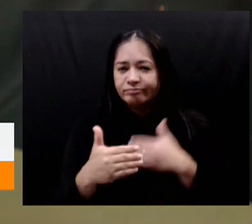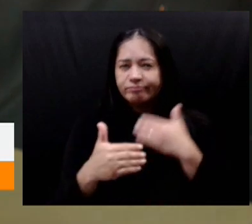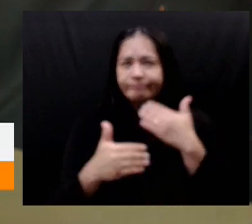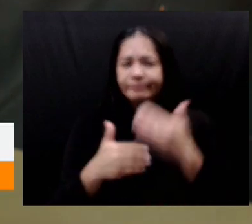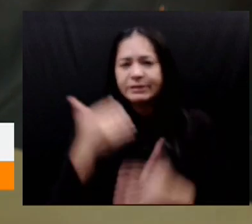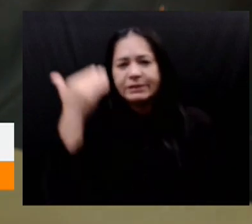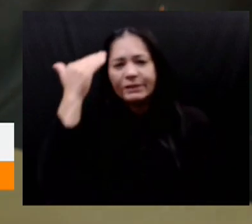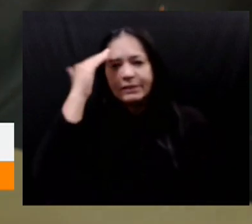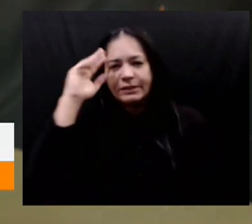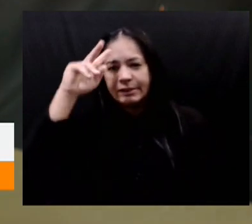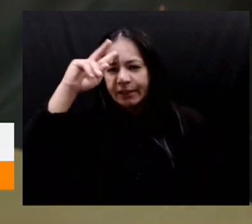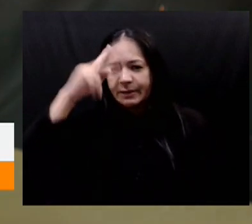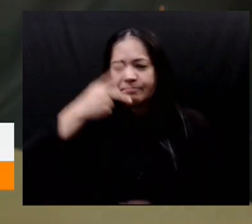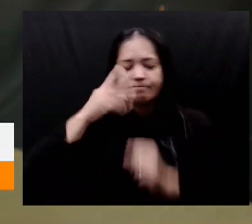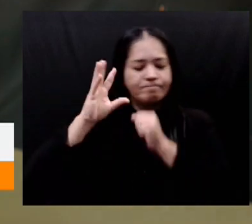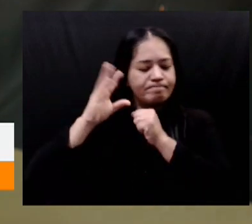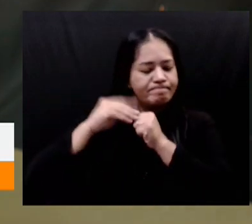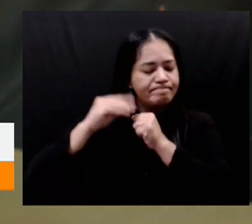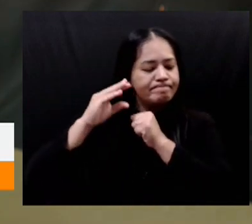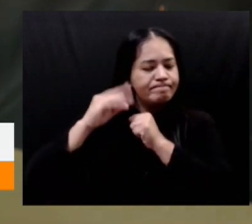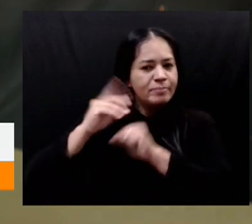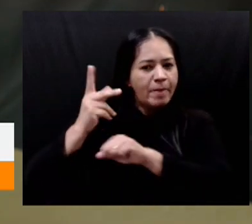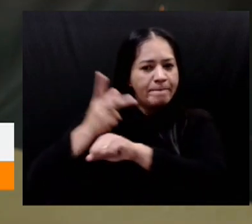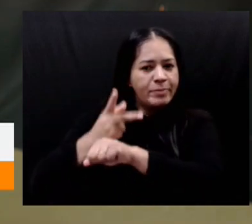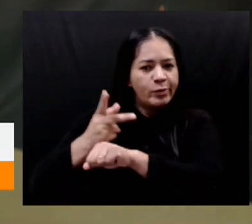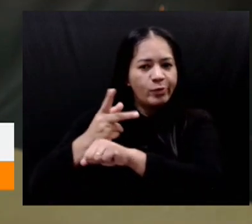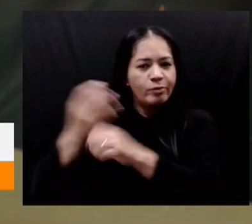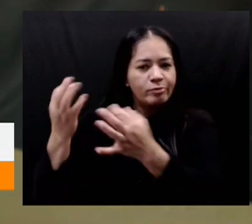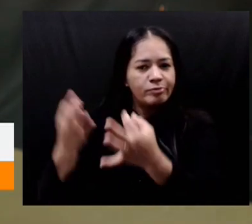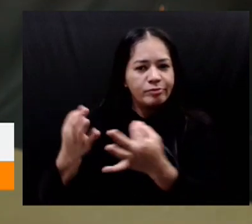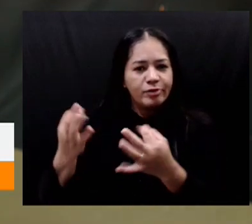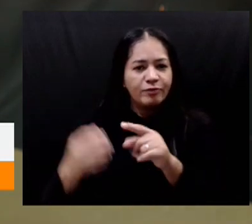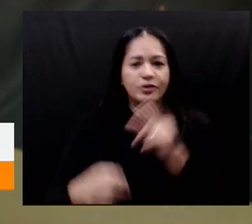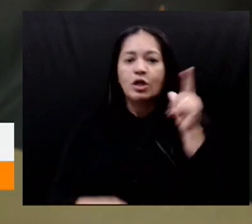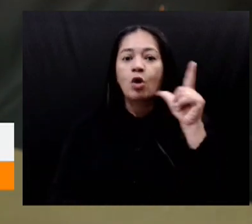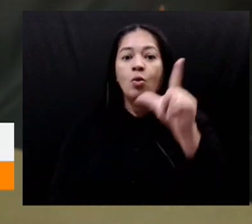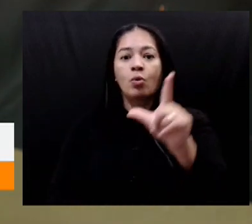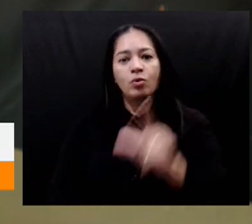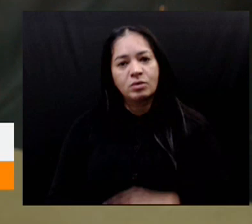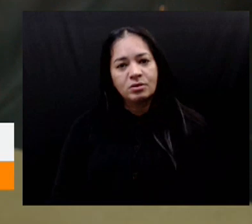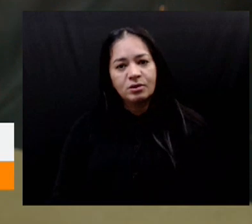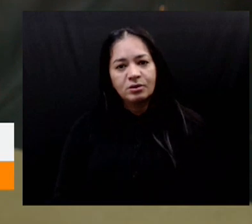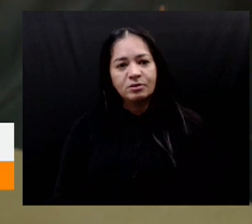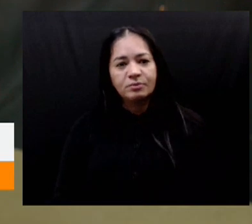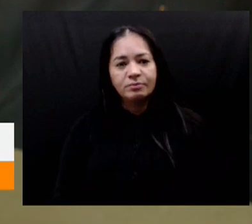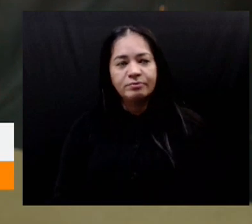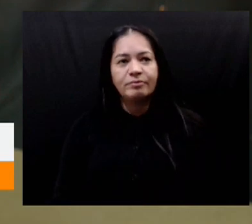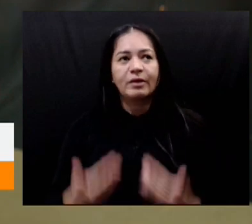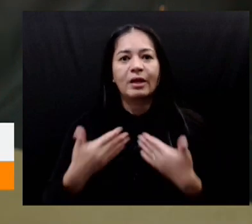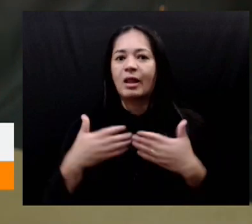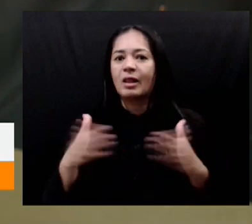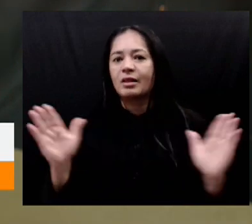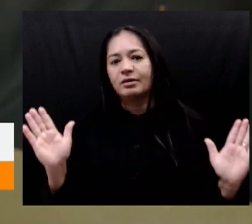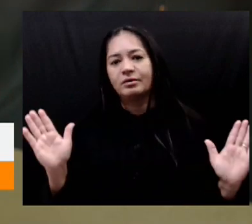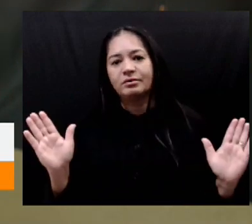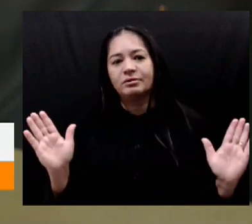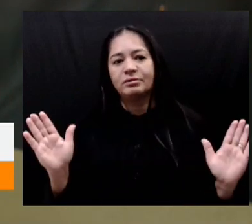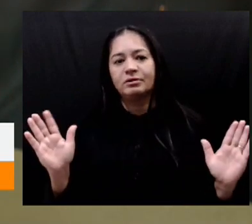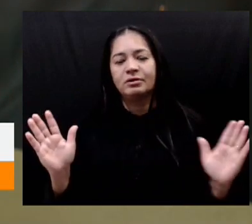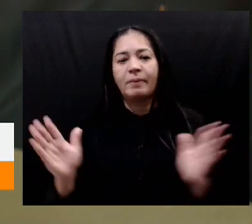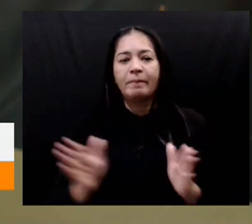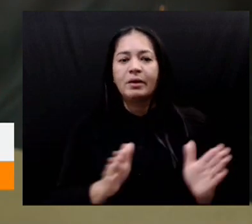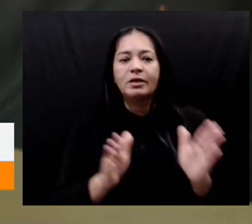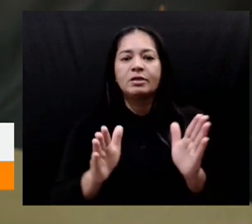conhecendo, buscando, aperfeiçoando, você consegue aí abertura para caminhos onde você vai obter